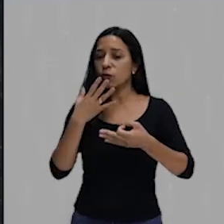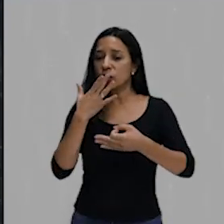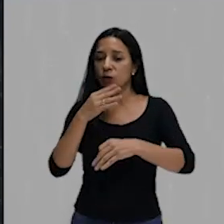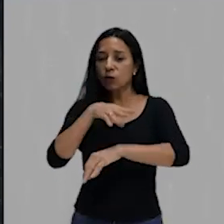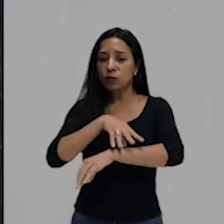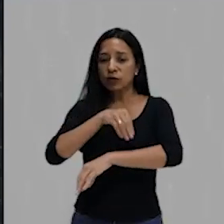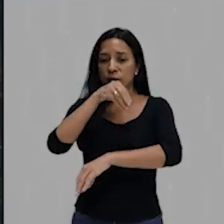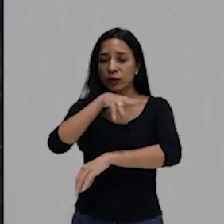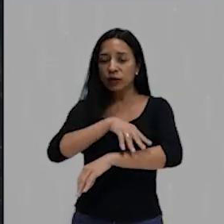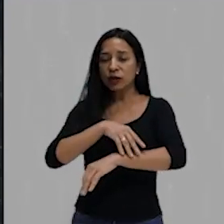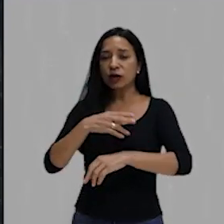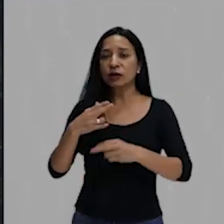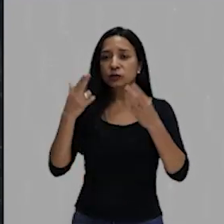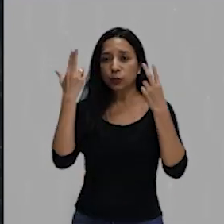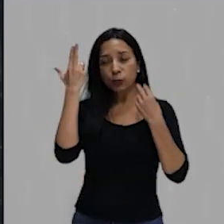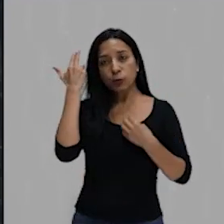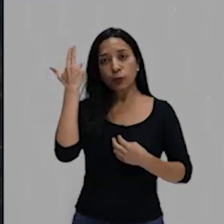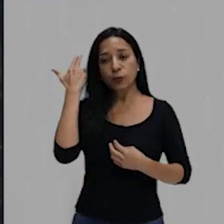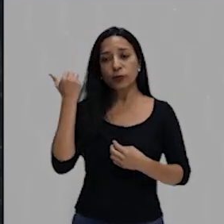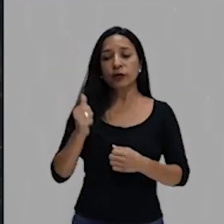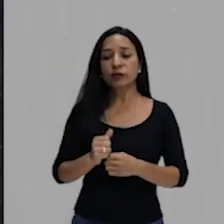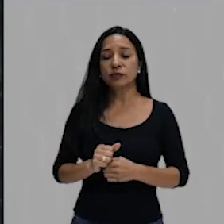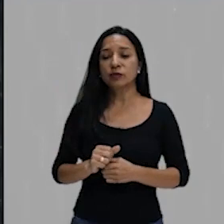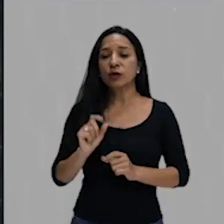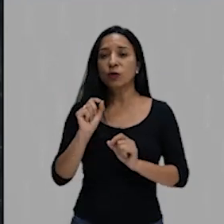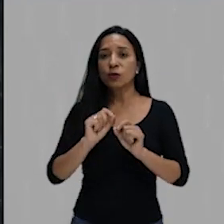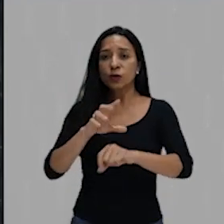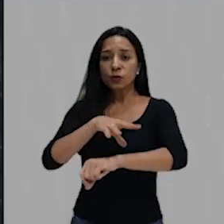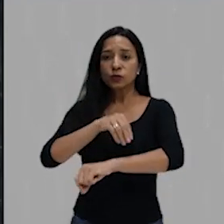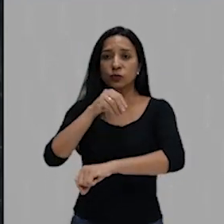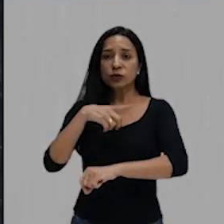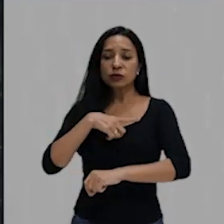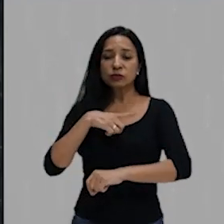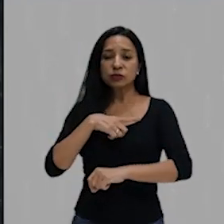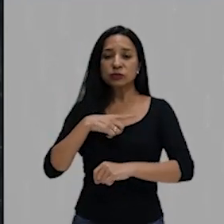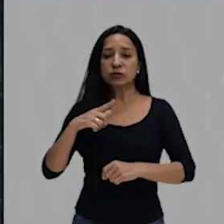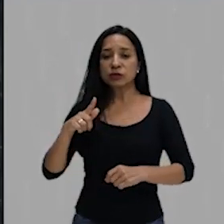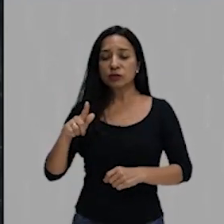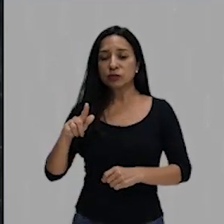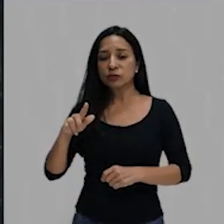coelhos. Aí eu falei assim, olha gente, os coelhos que tem esse genótipo aqui,